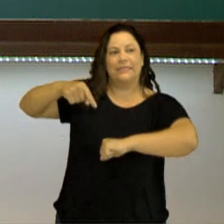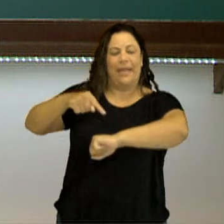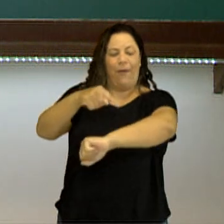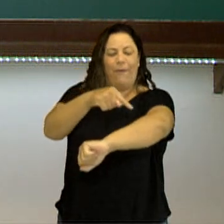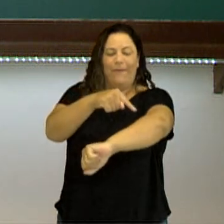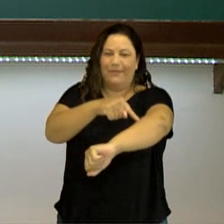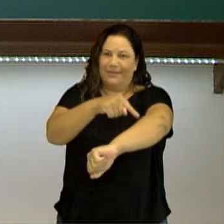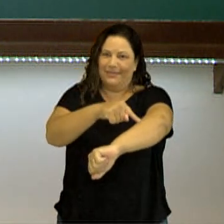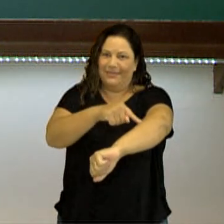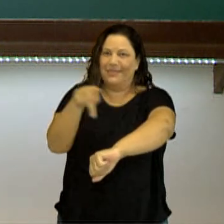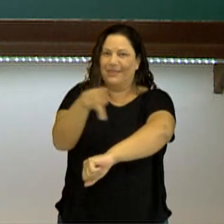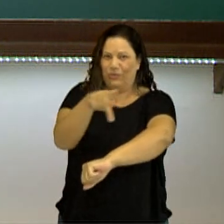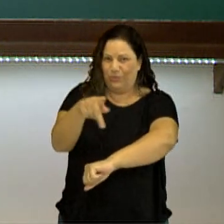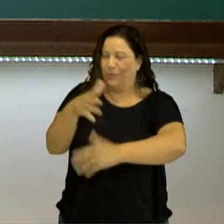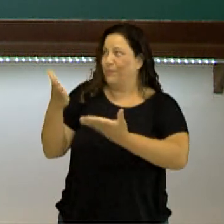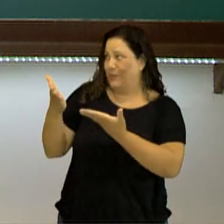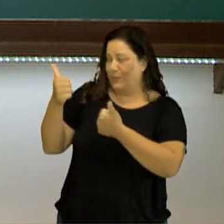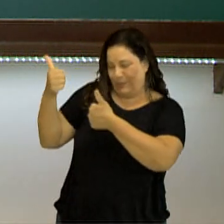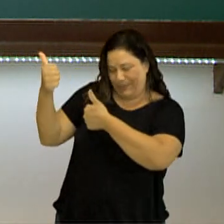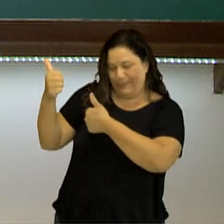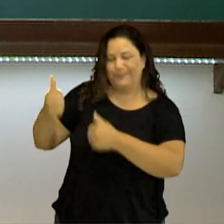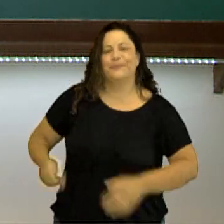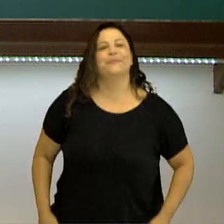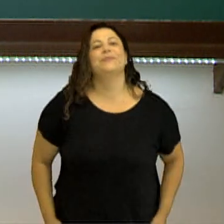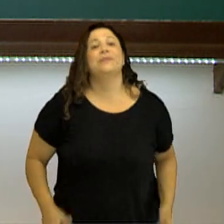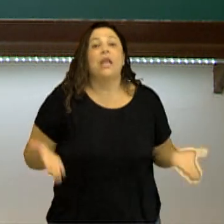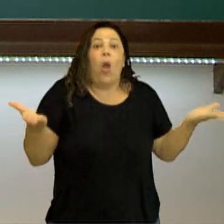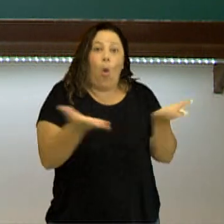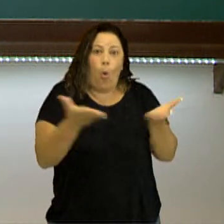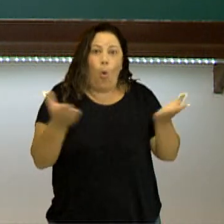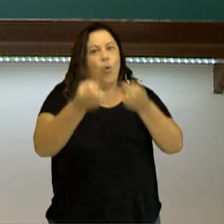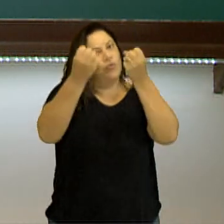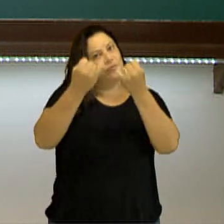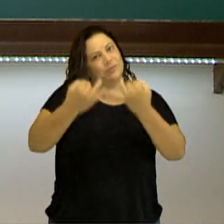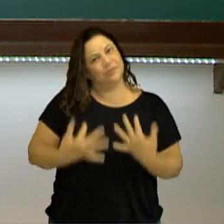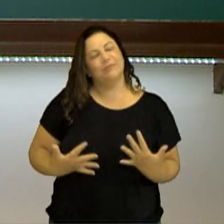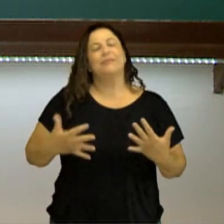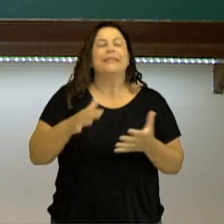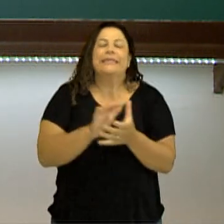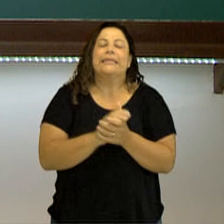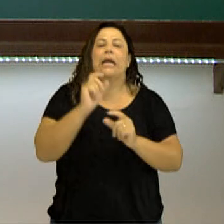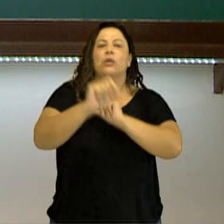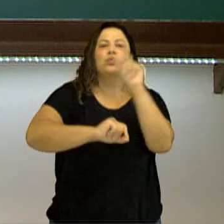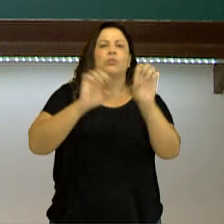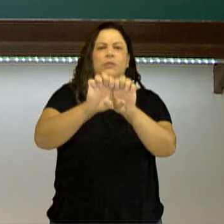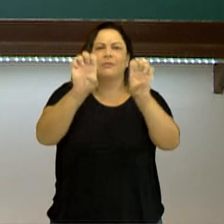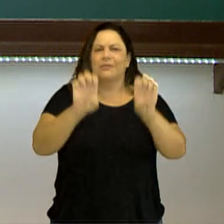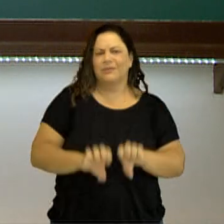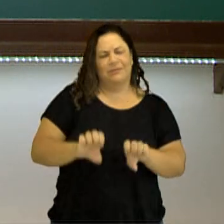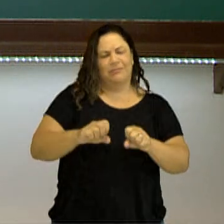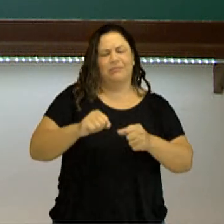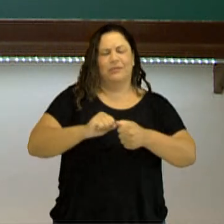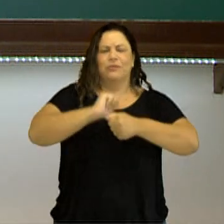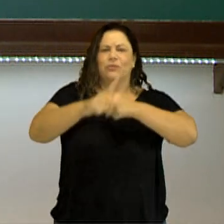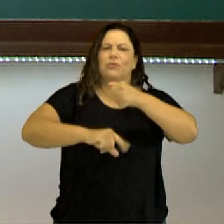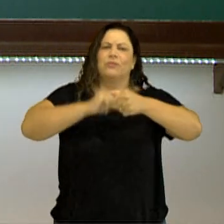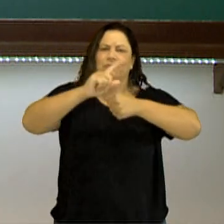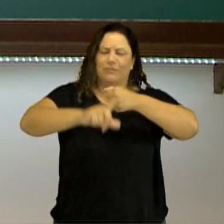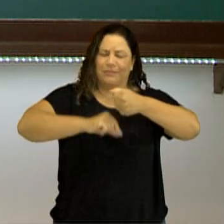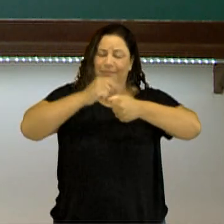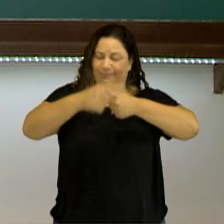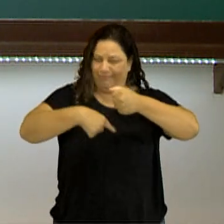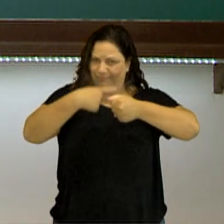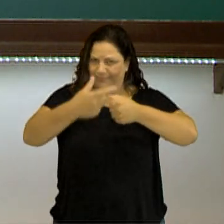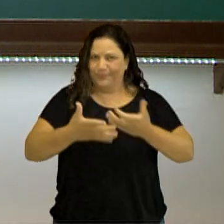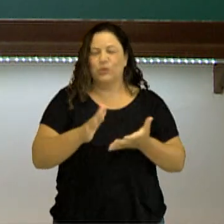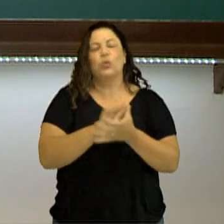bom? Gente, nós vamos falar hoje sobre estrutura atômica, tá certo? Para